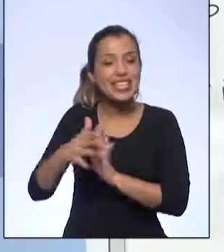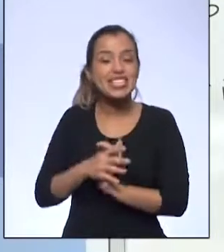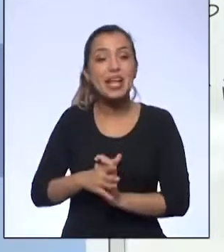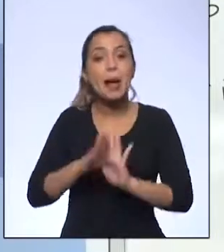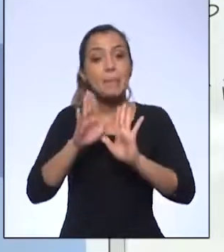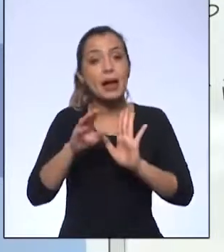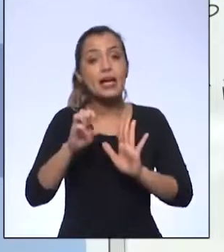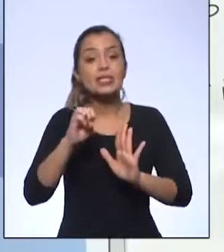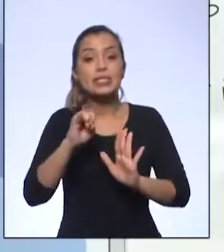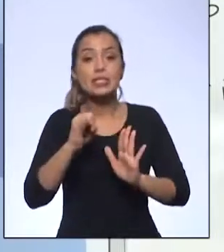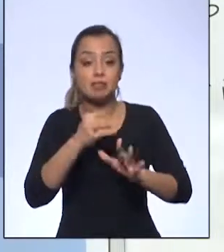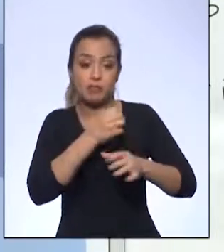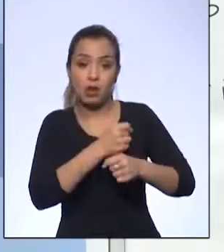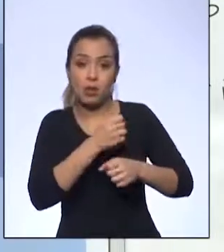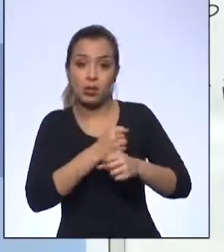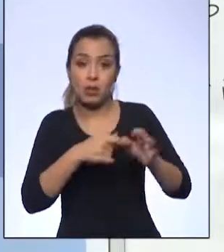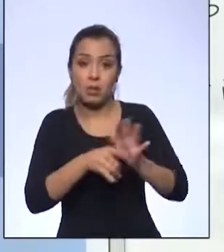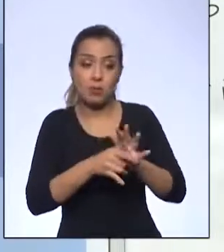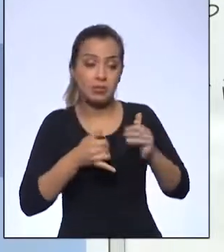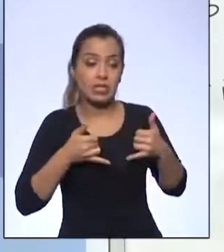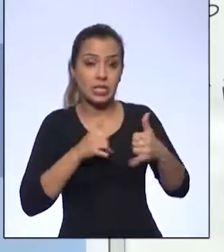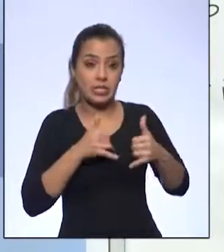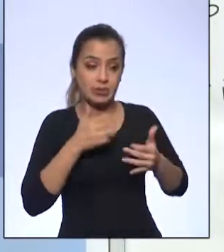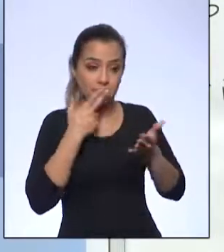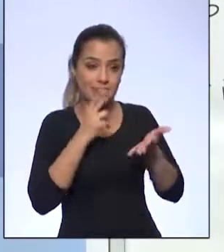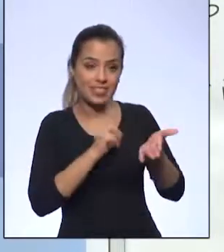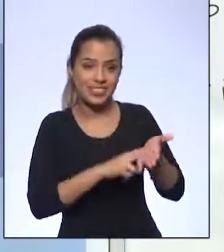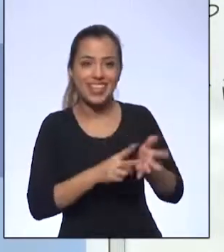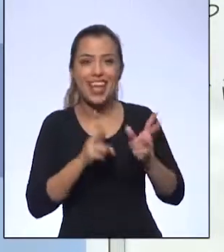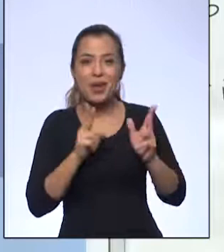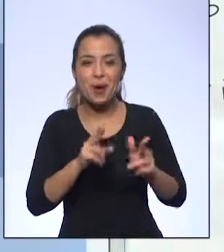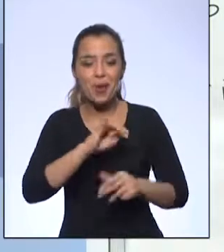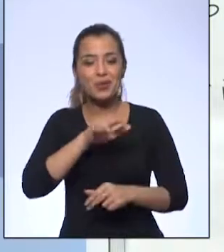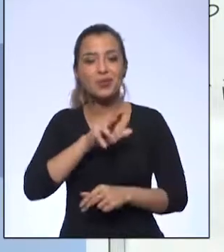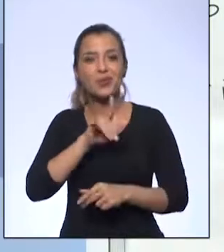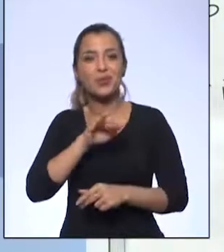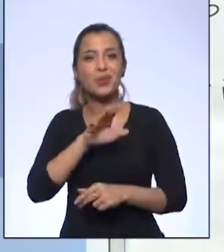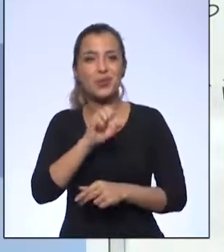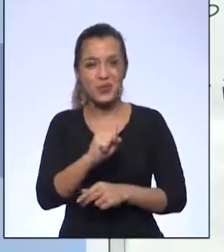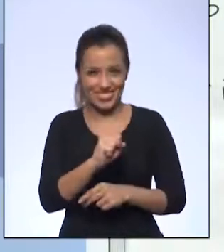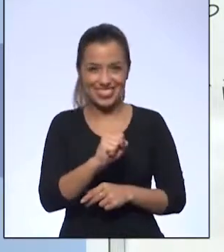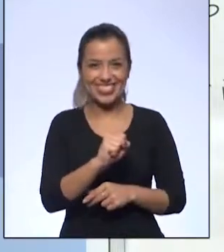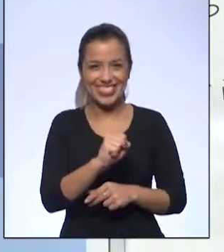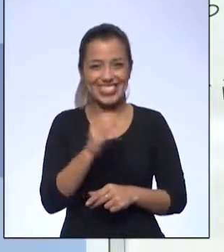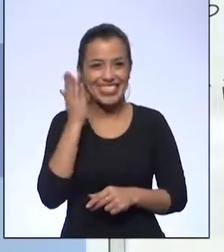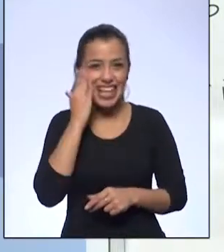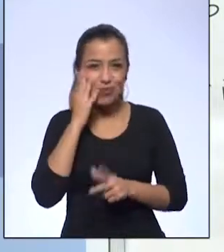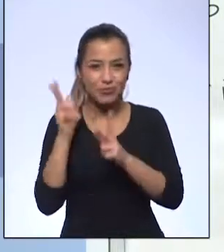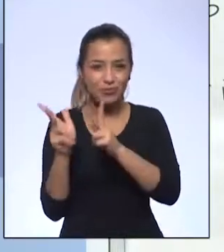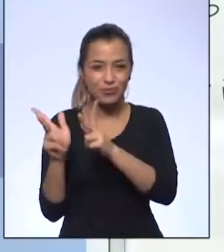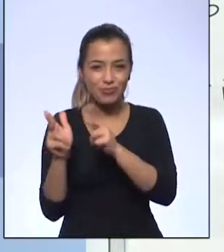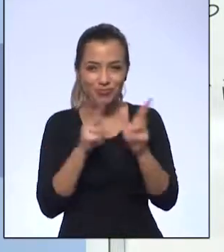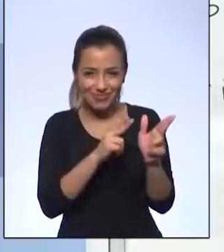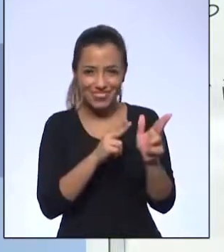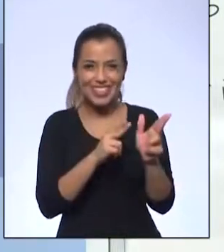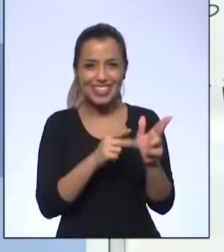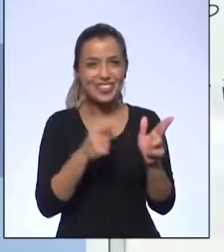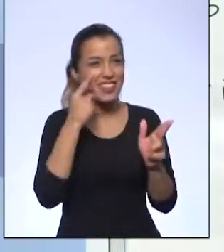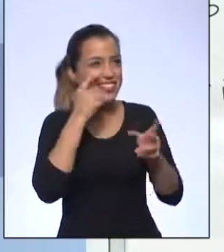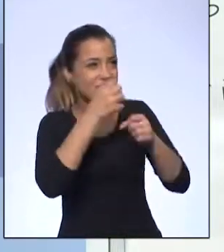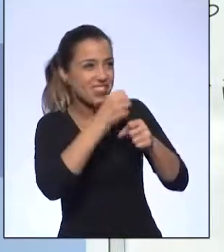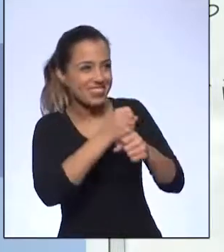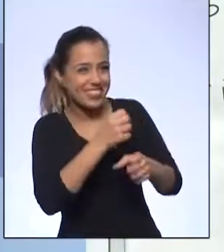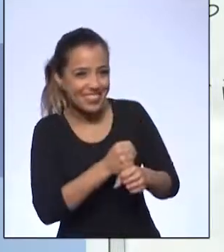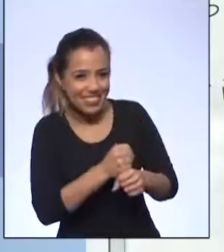conta de eletricidade aí, vou fazer que ser que nem o Júlio, pai do Cris, né? Você gastou tantos centavos para ver esse post. Não sei se tem aquele